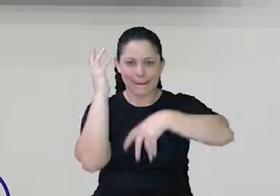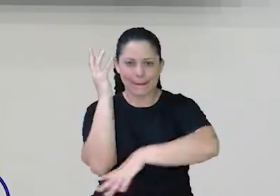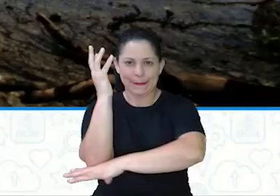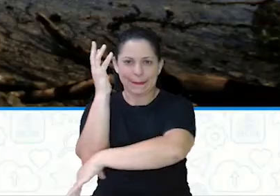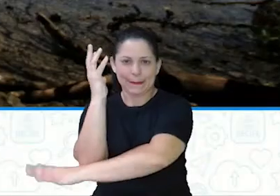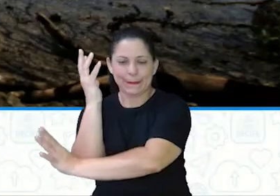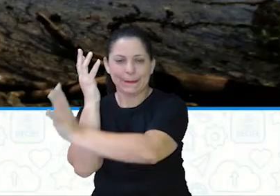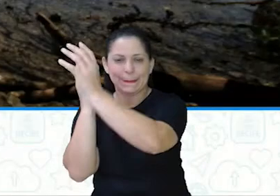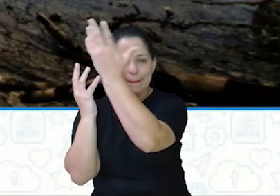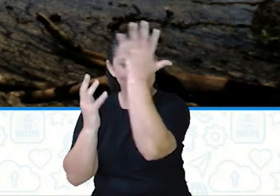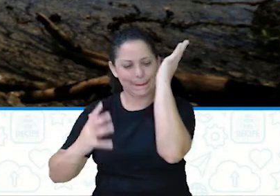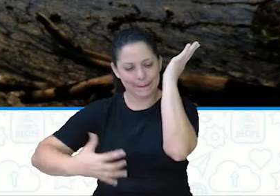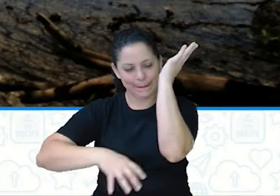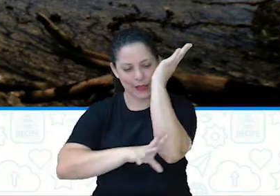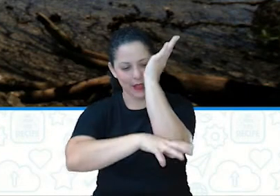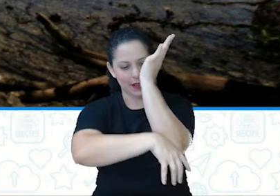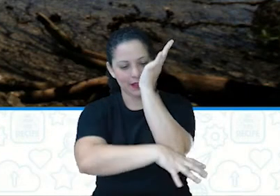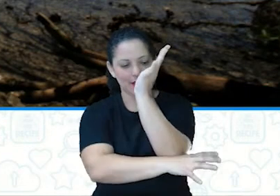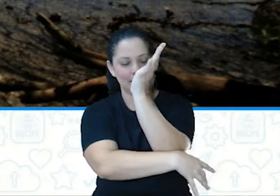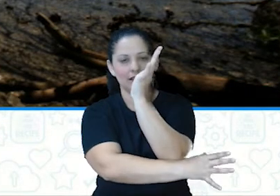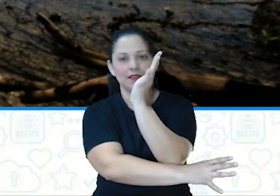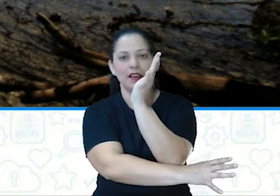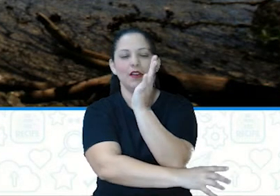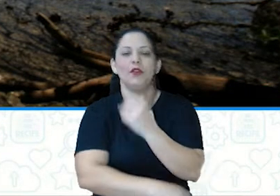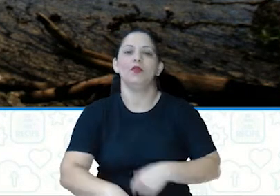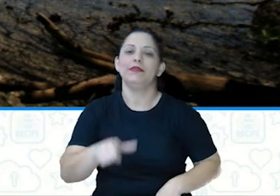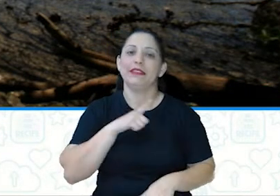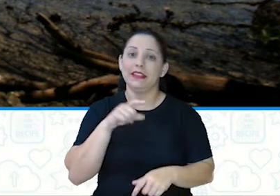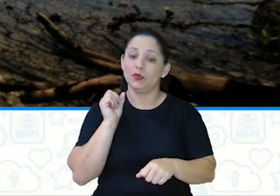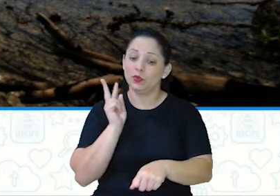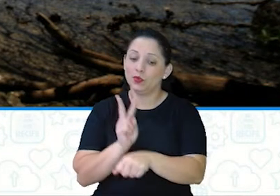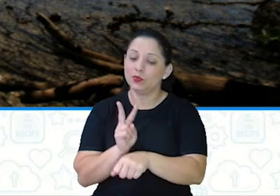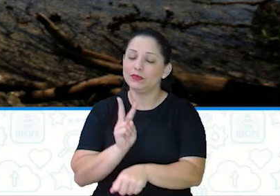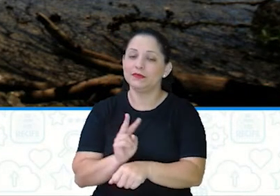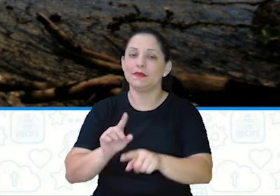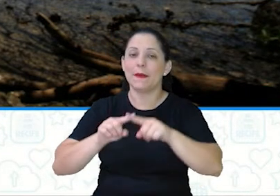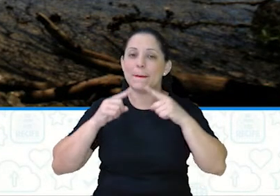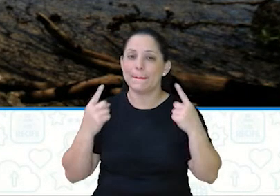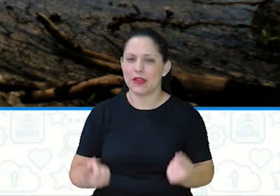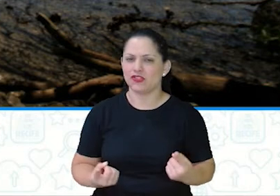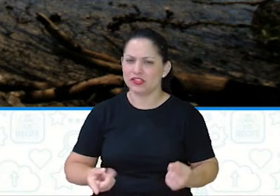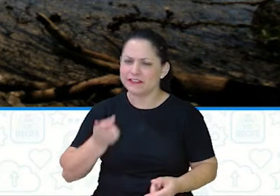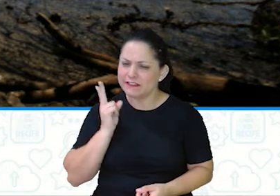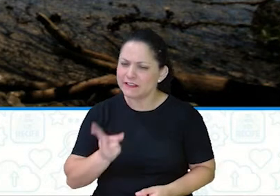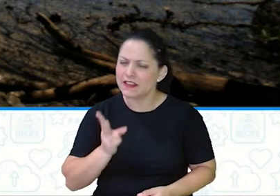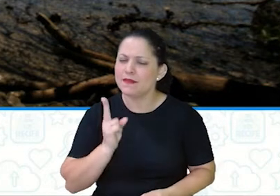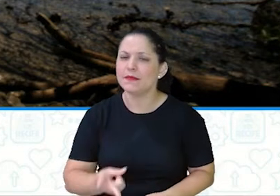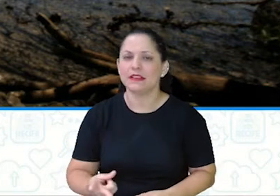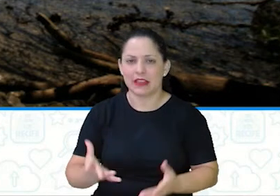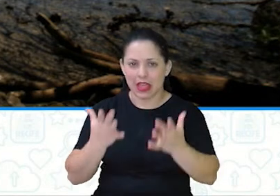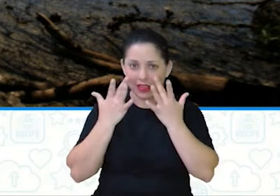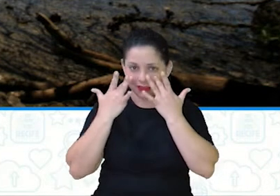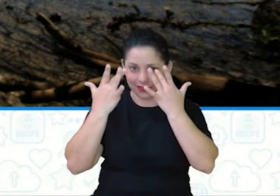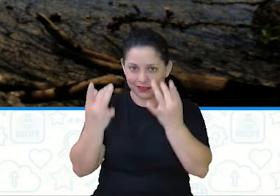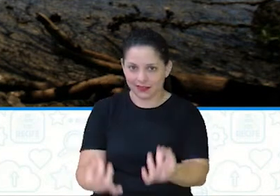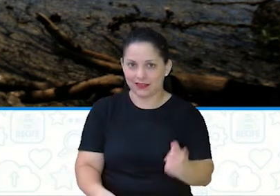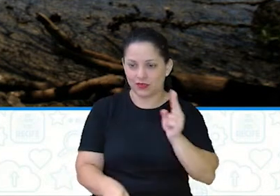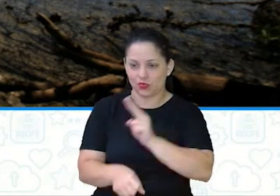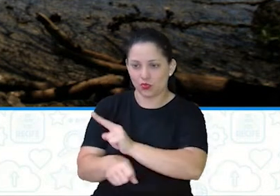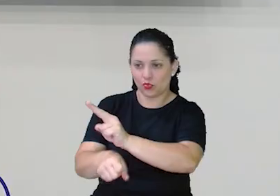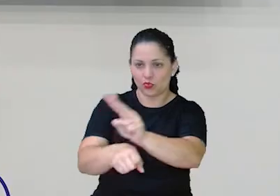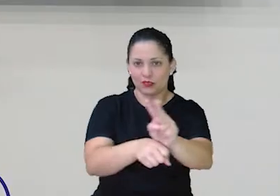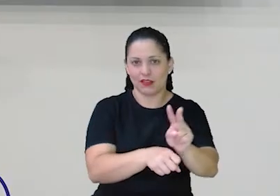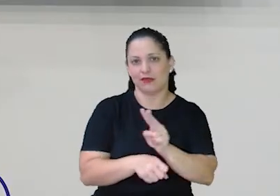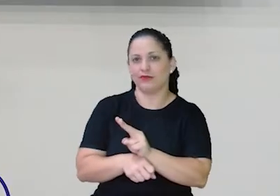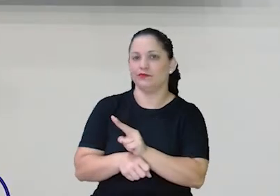reflorestamento, está tendo um cuidado com as plantas, mas a gente também tem que sempre estar, presente e ativo no cuidado dessas áreas.